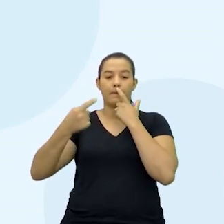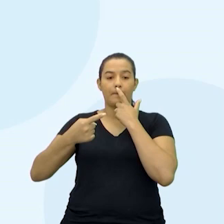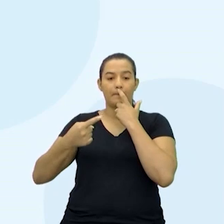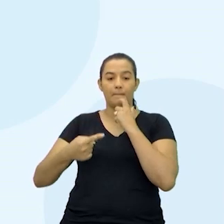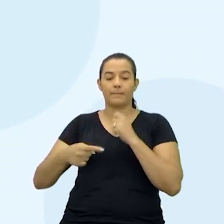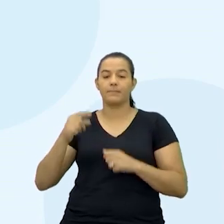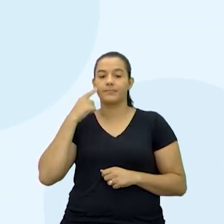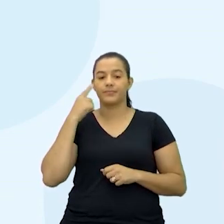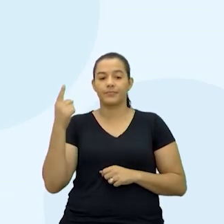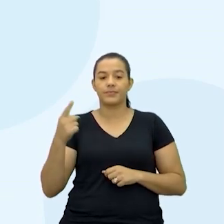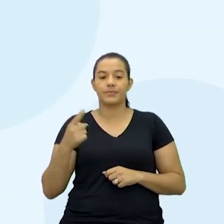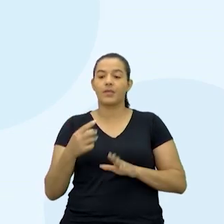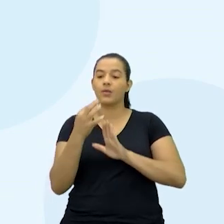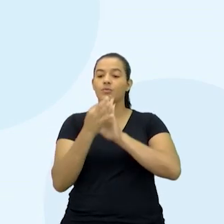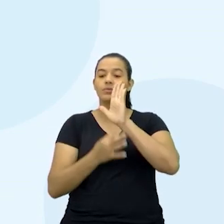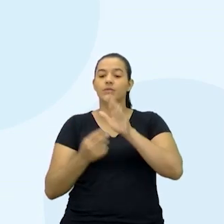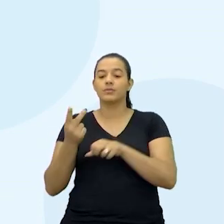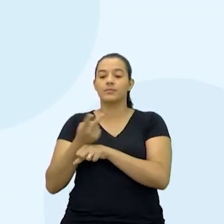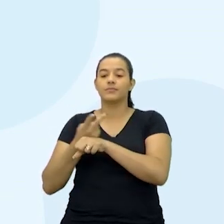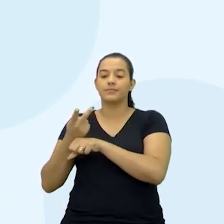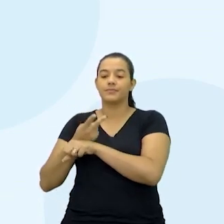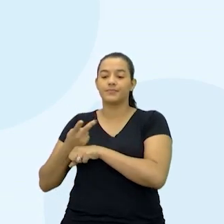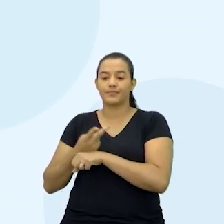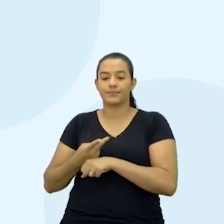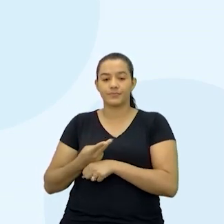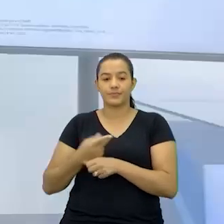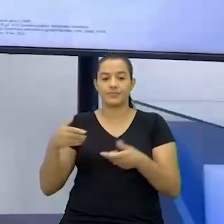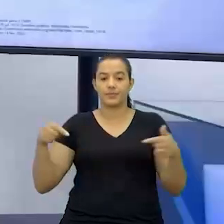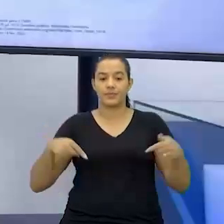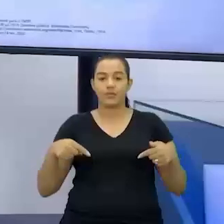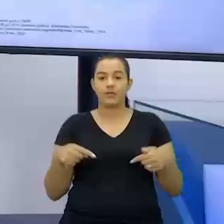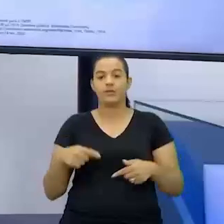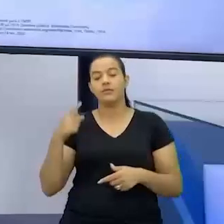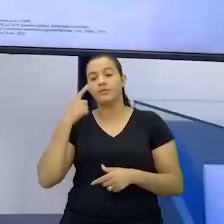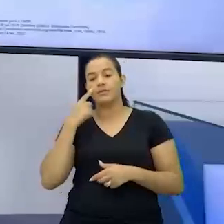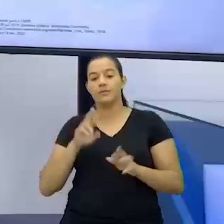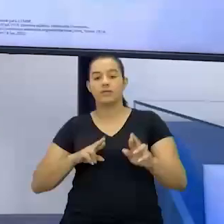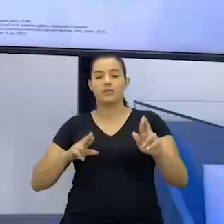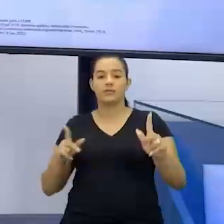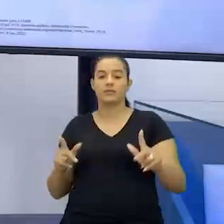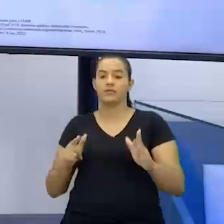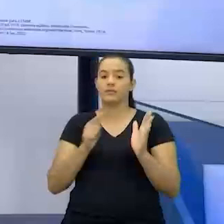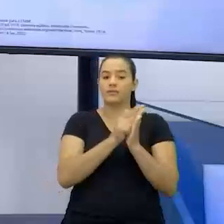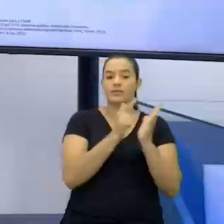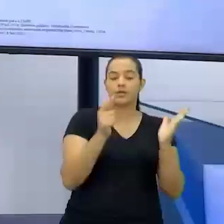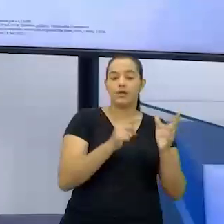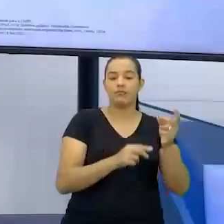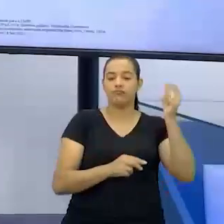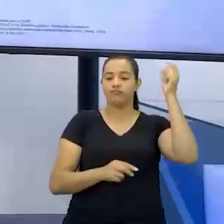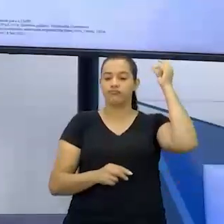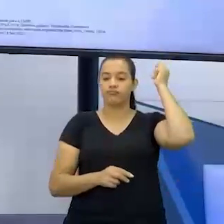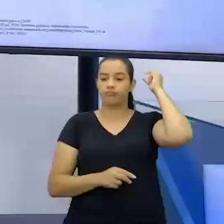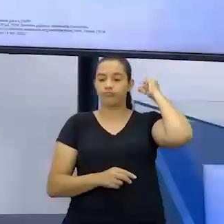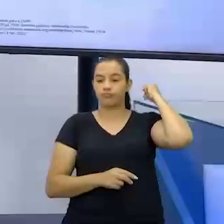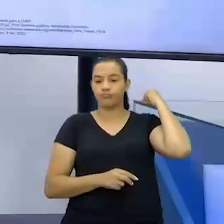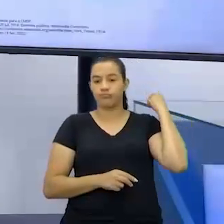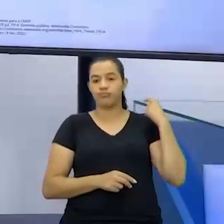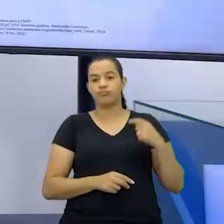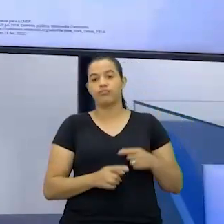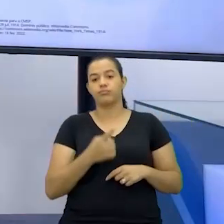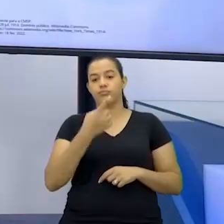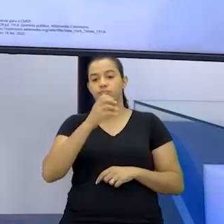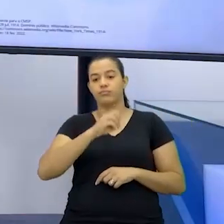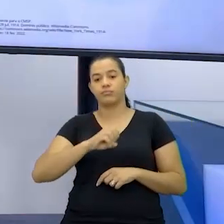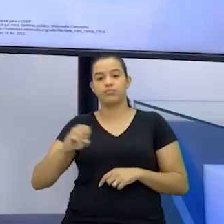primeira coisa que você vai fazer quando você for pesquisar um jornal hoje, atual, é ver a diferença entre esse jornal de 100